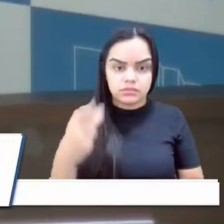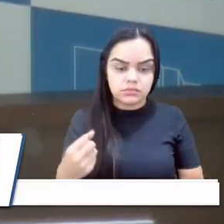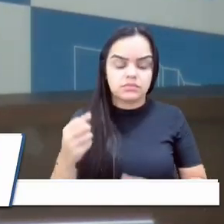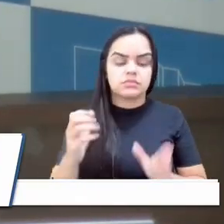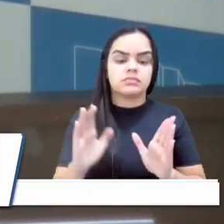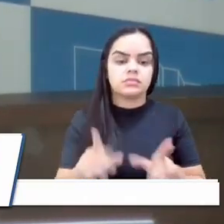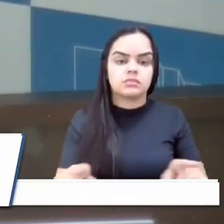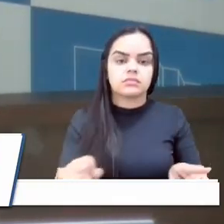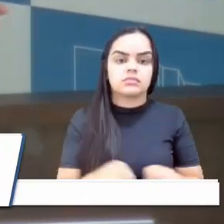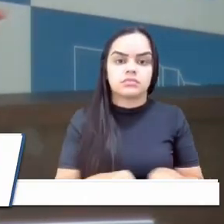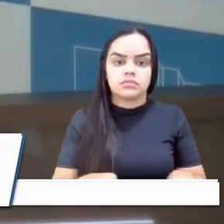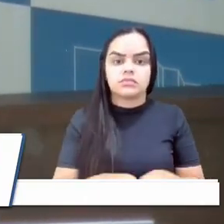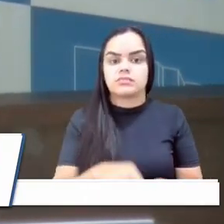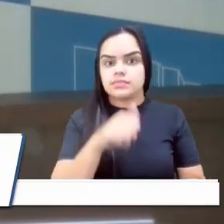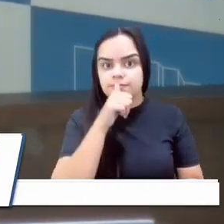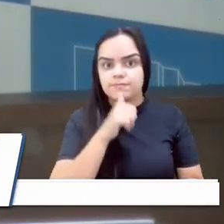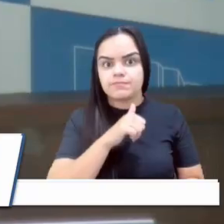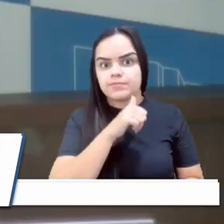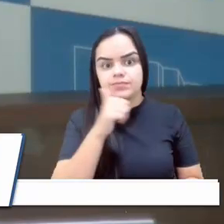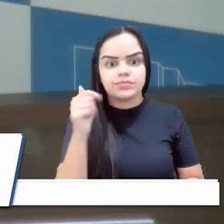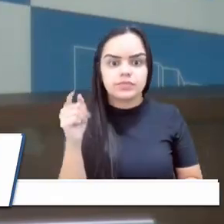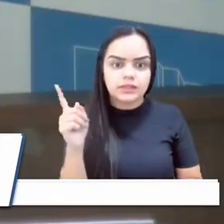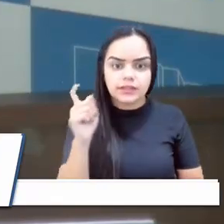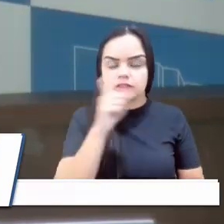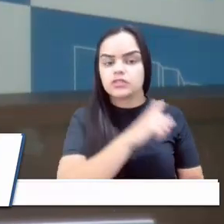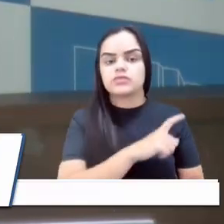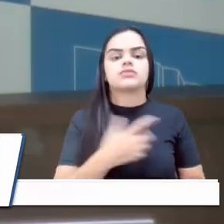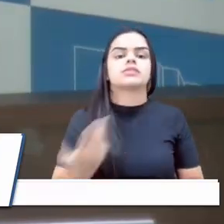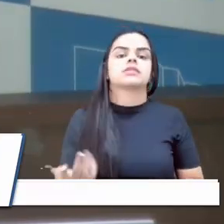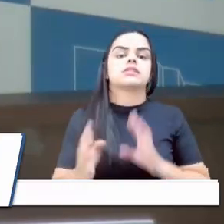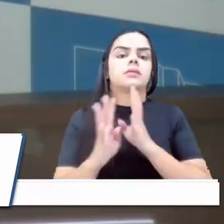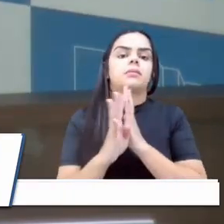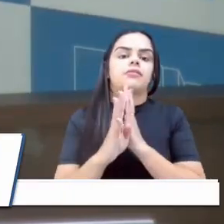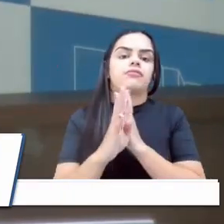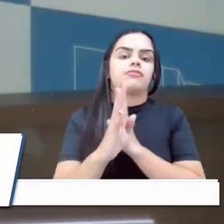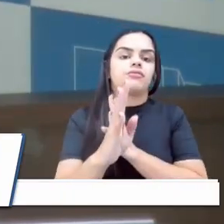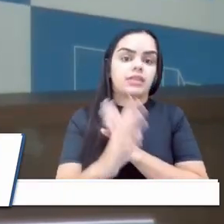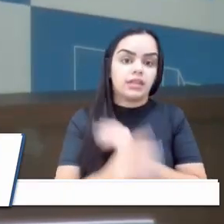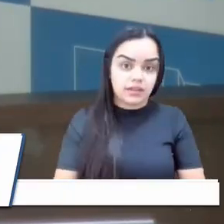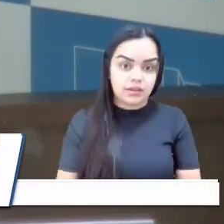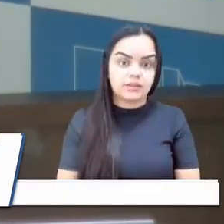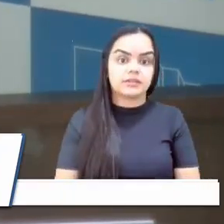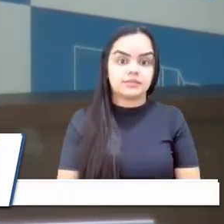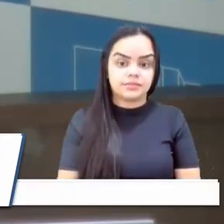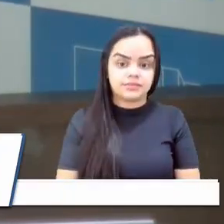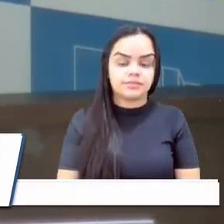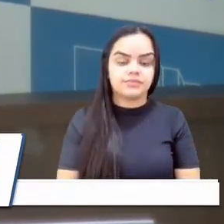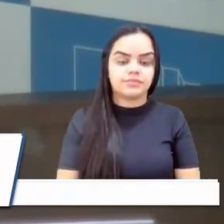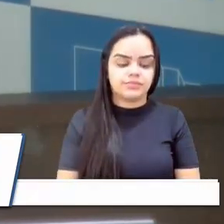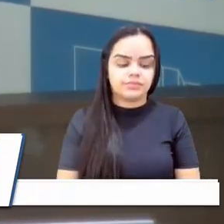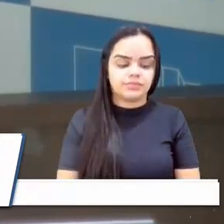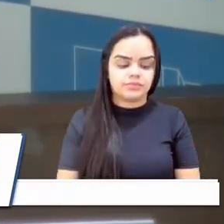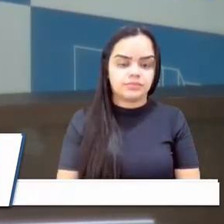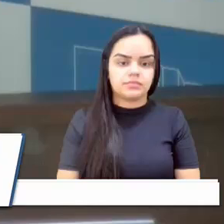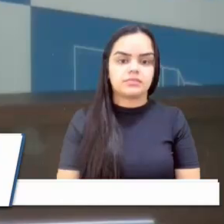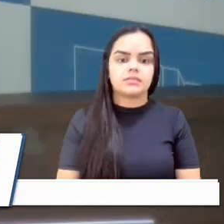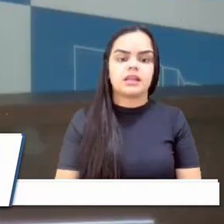muito sacrifício, a gente sabe que está difícil. É uma fila gigante para se aposentar. Aí você está sendo